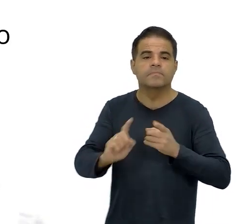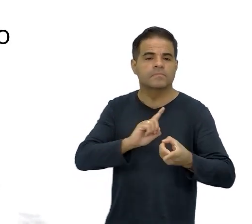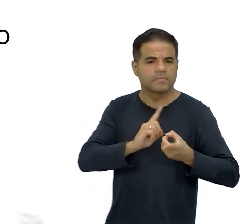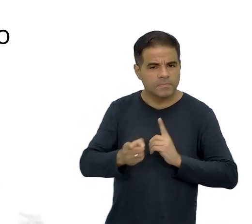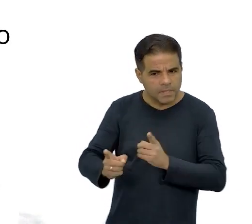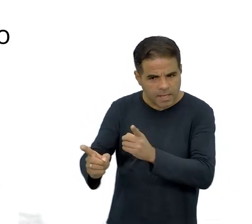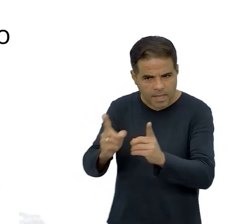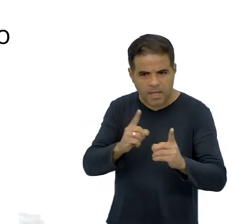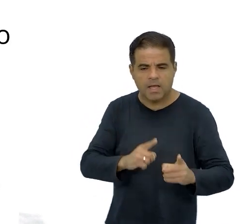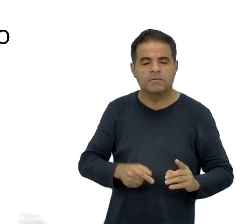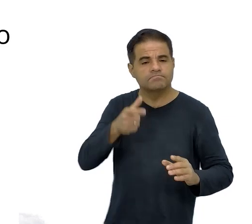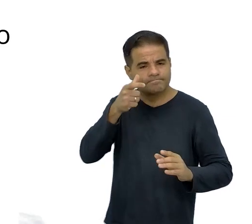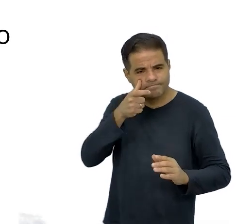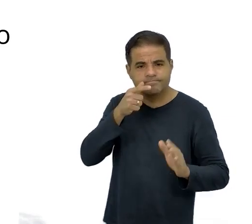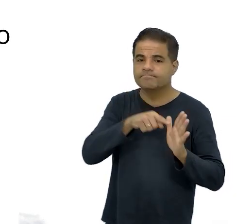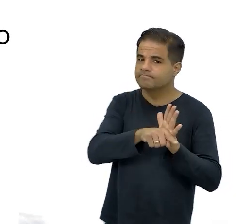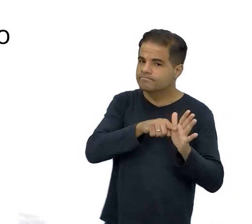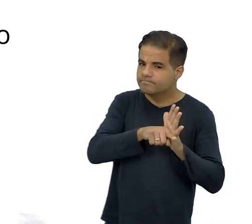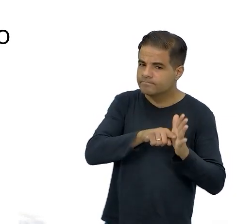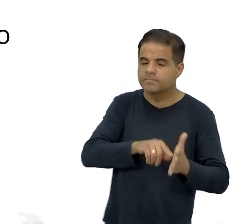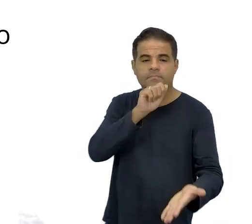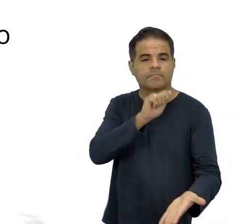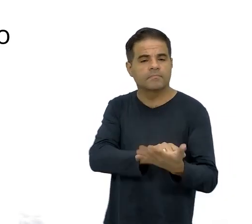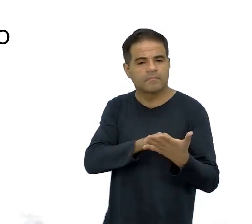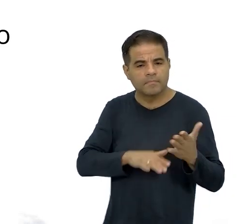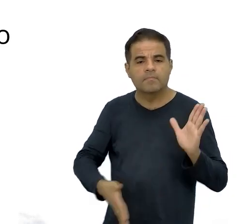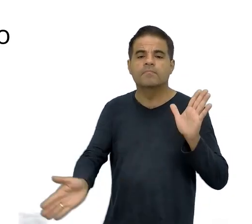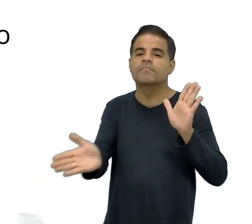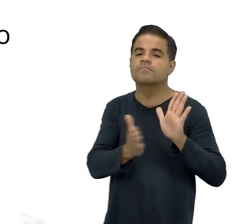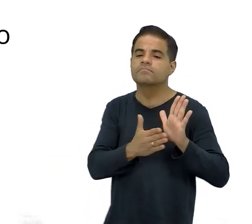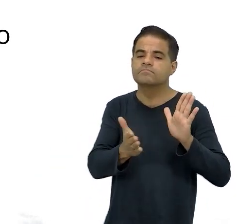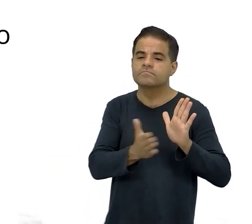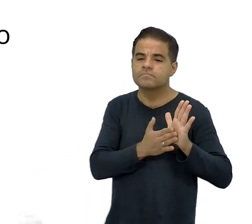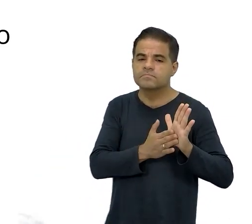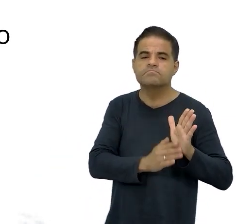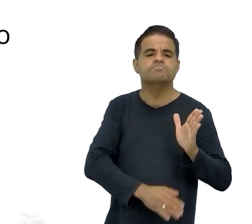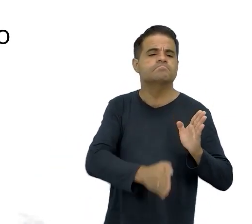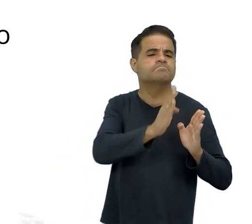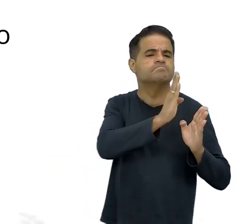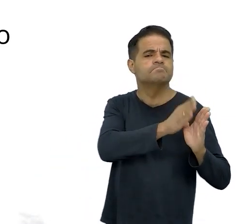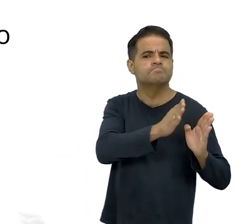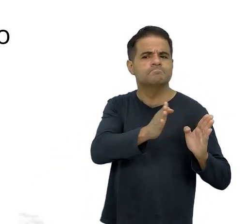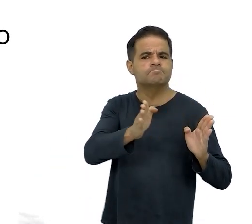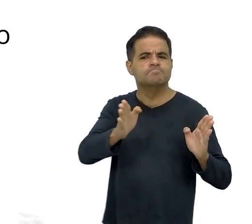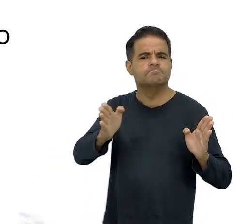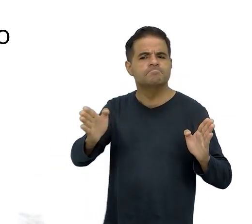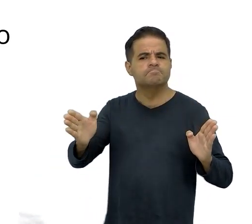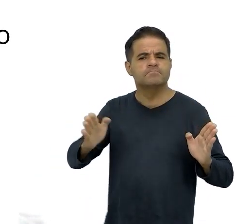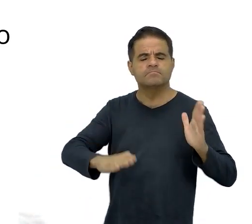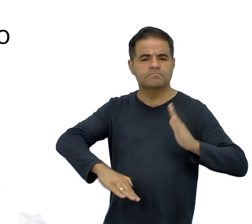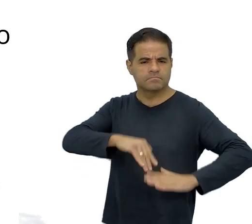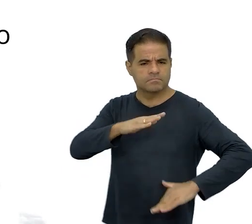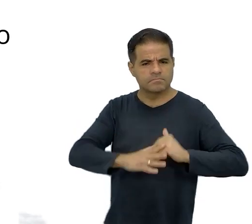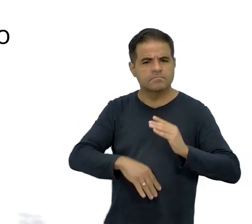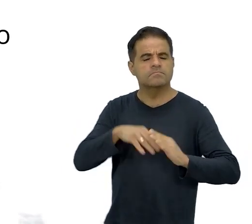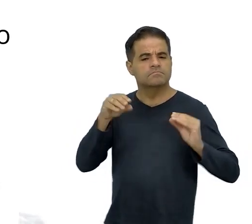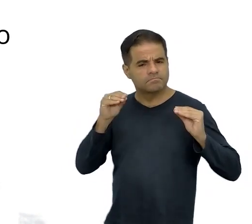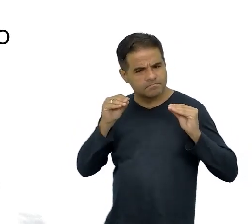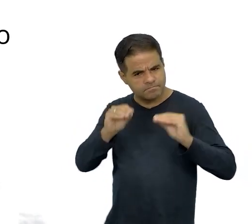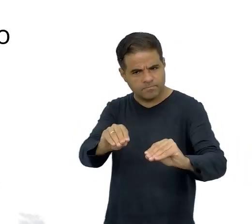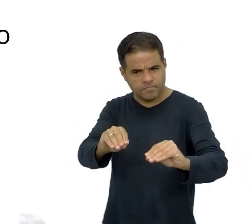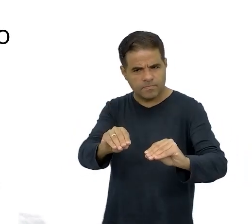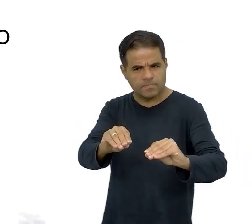didático. Analisar algumas atividades propostas na sequência didática a partir das habilidades